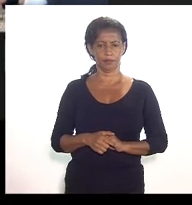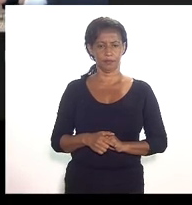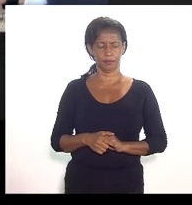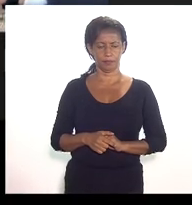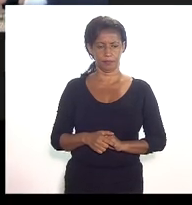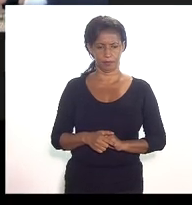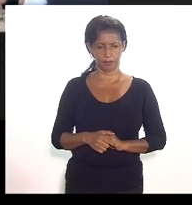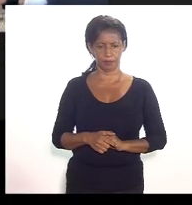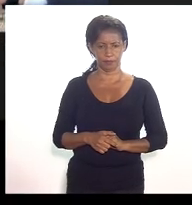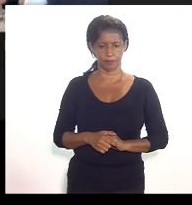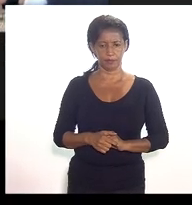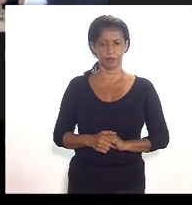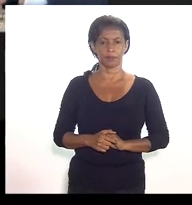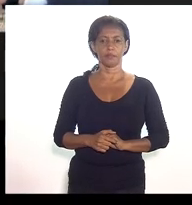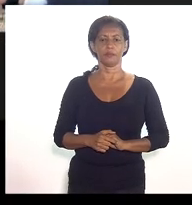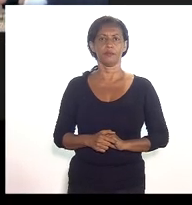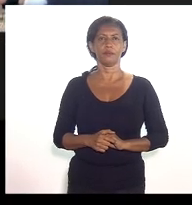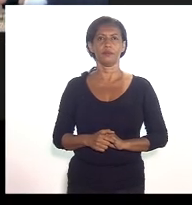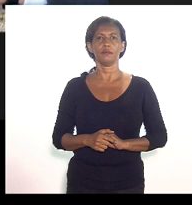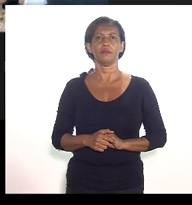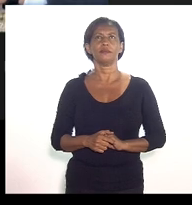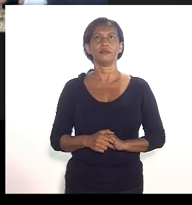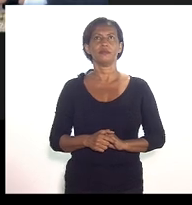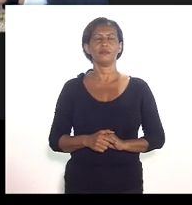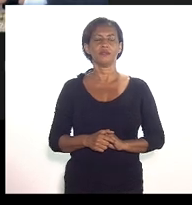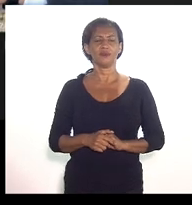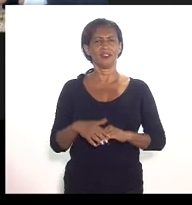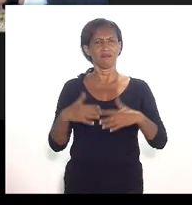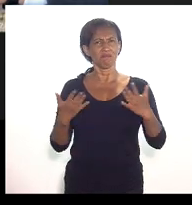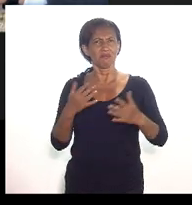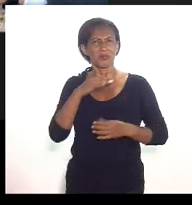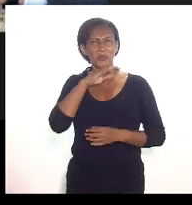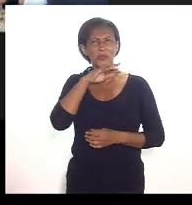Por que, hein, senhor presidente? São tão ruins assim?